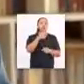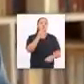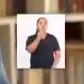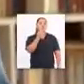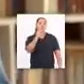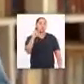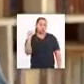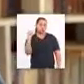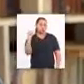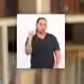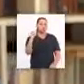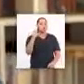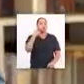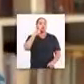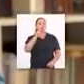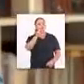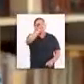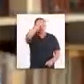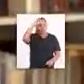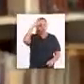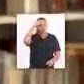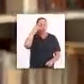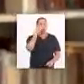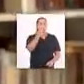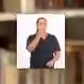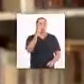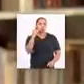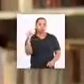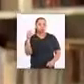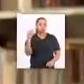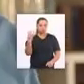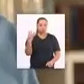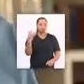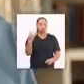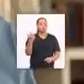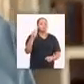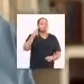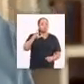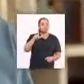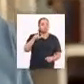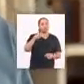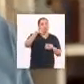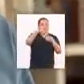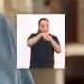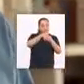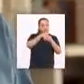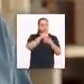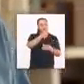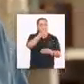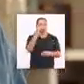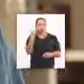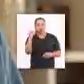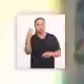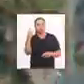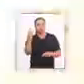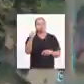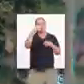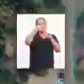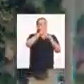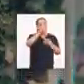2000, ganhei a prefeitura. 2004, me reelegi. E 2020, vou me eleger